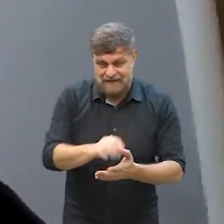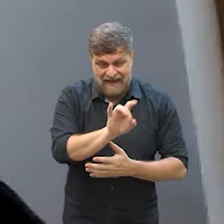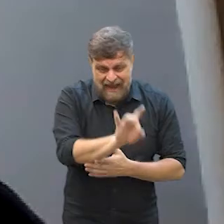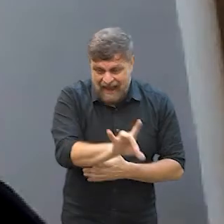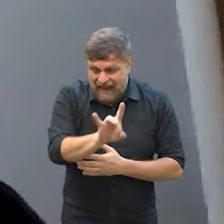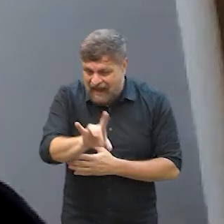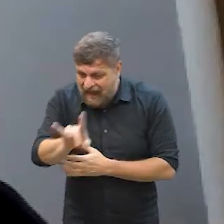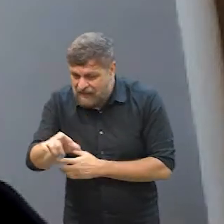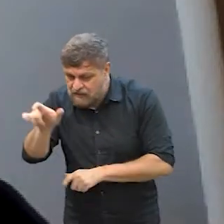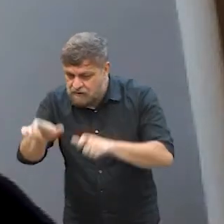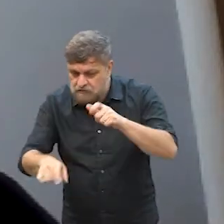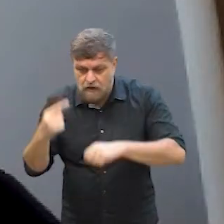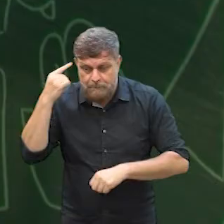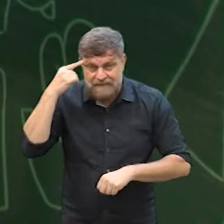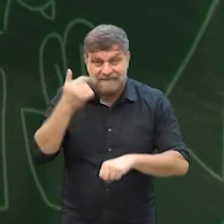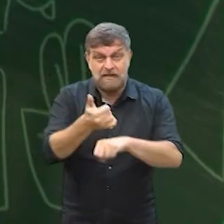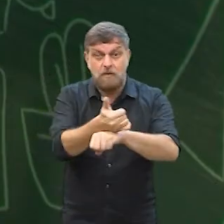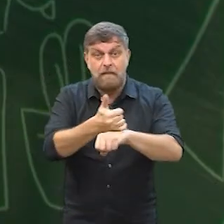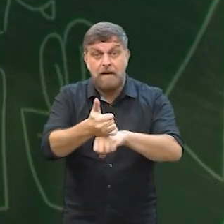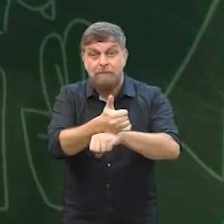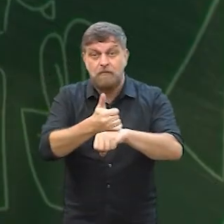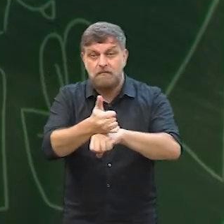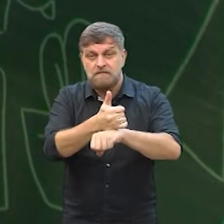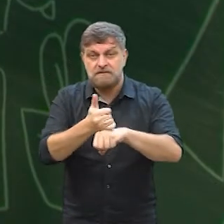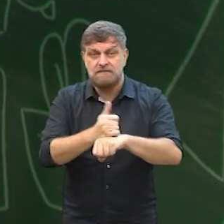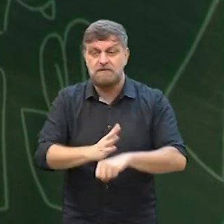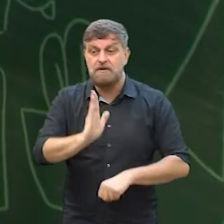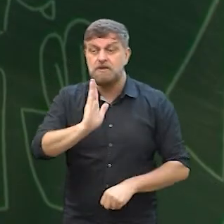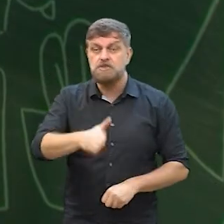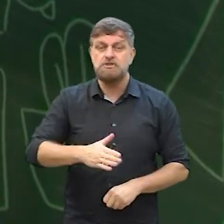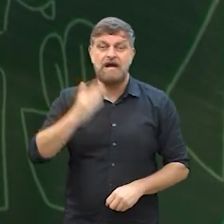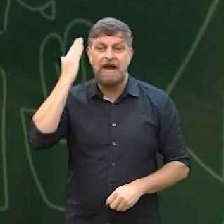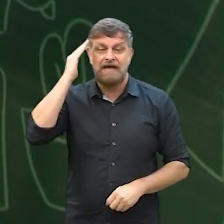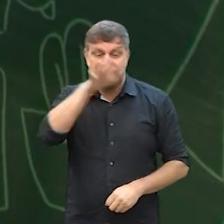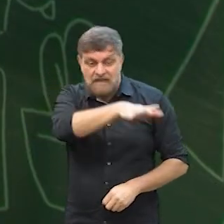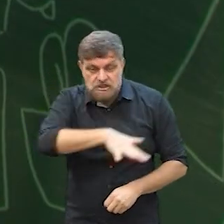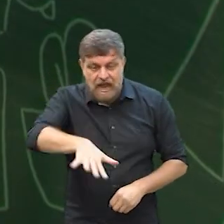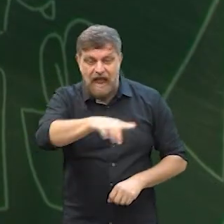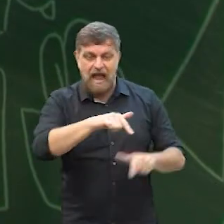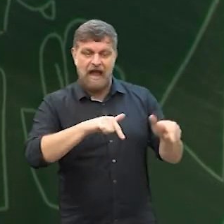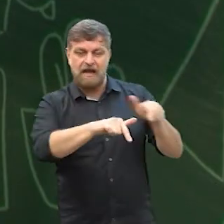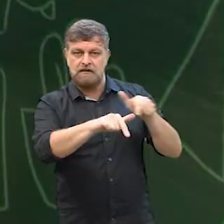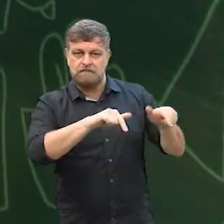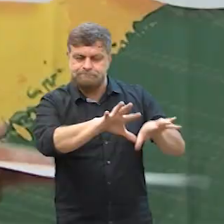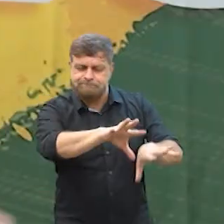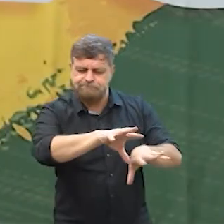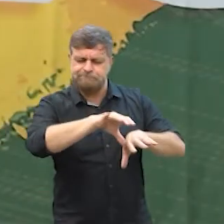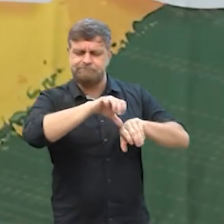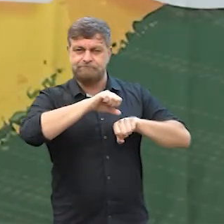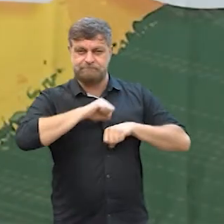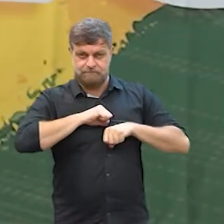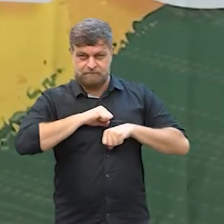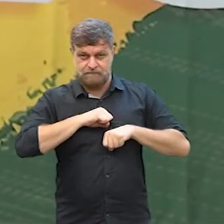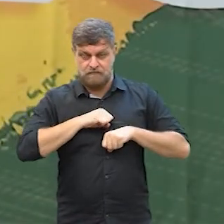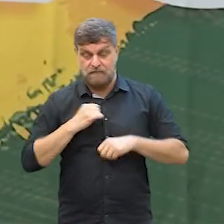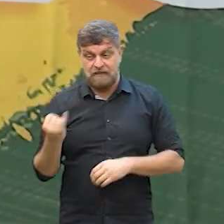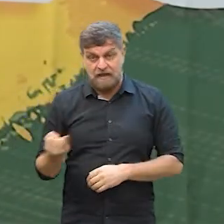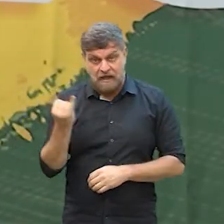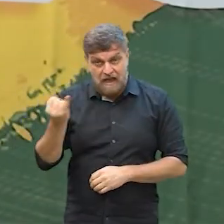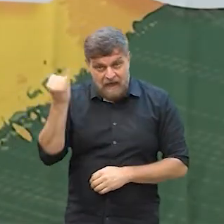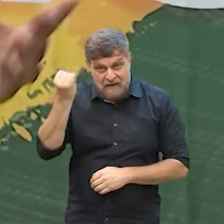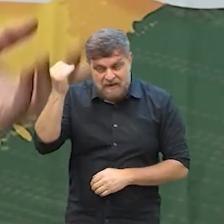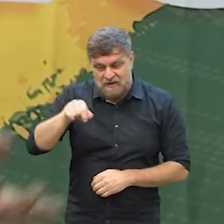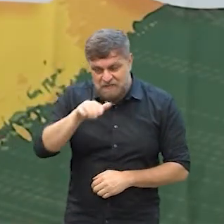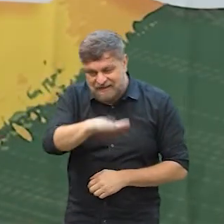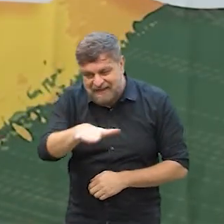cada profissão interessante. É uma noção Tudo boa de mercado naturalmente. já, né, professor? Oi? Já começa a passar uma noção interessante